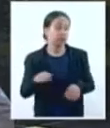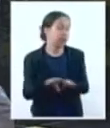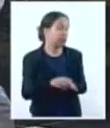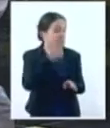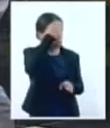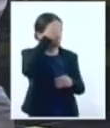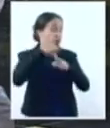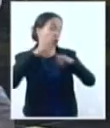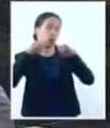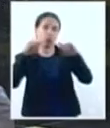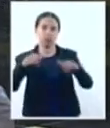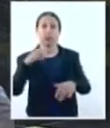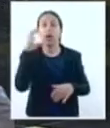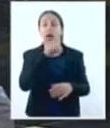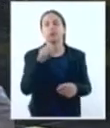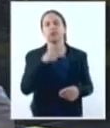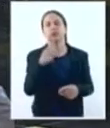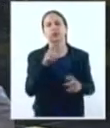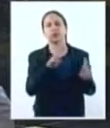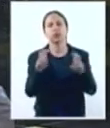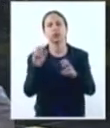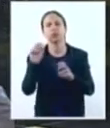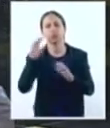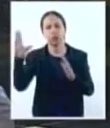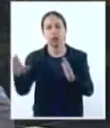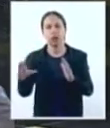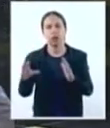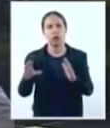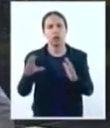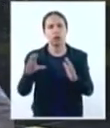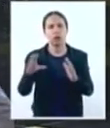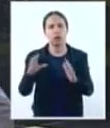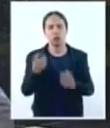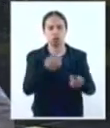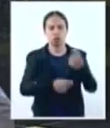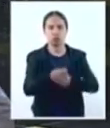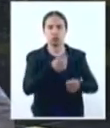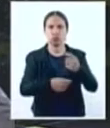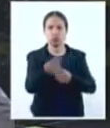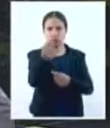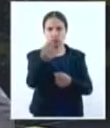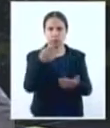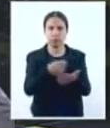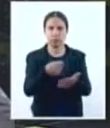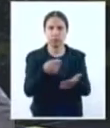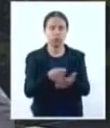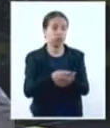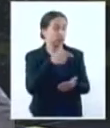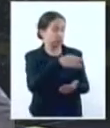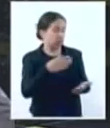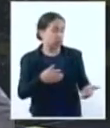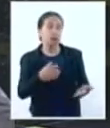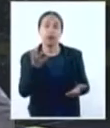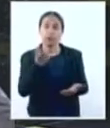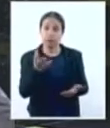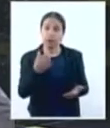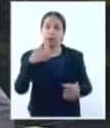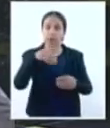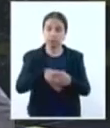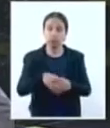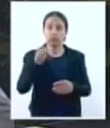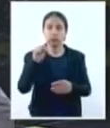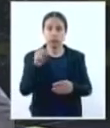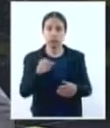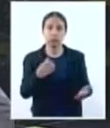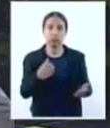Sim, sim. Rapidamente, a gente vai falar sobre o orçamento impositivo. O vereador Fabão, ele é a favor aí do projeto que destina 1% do